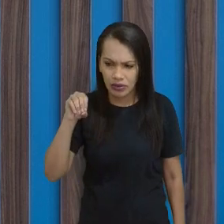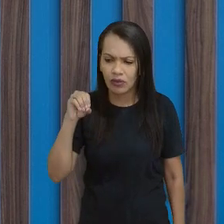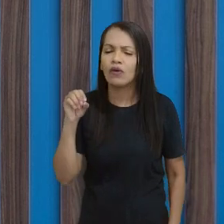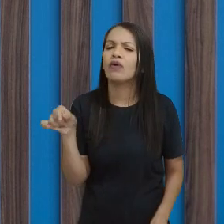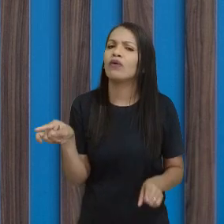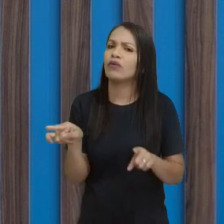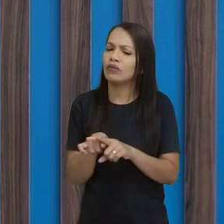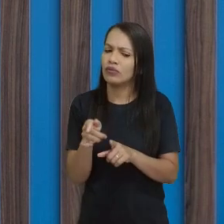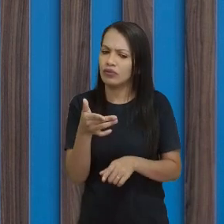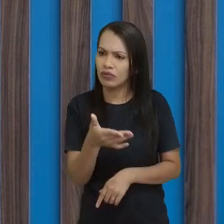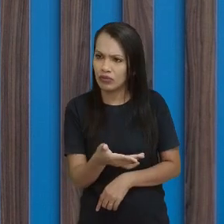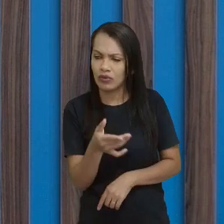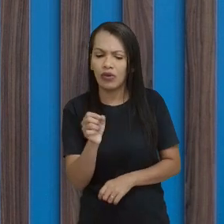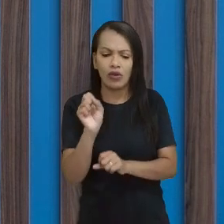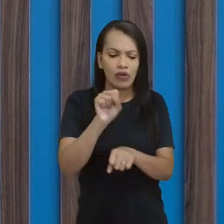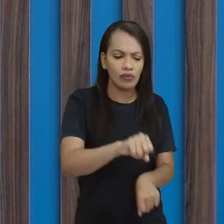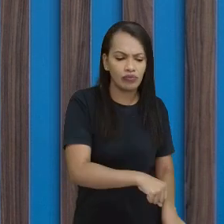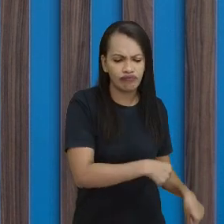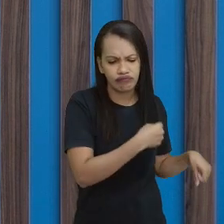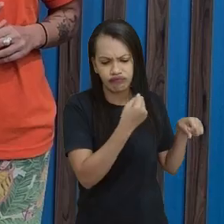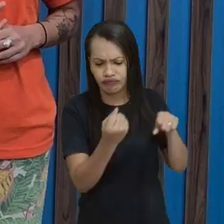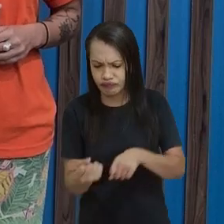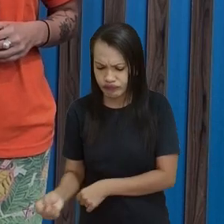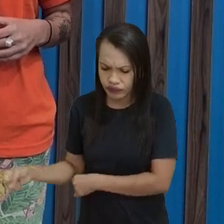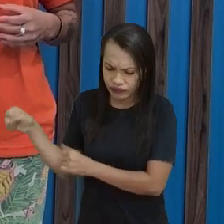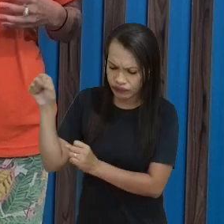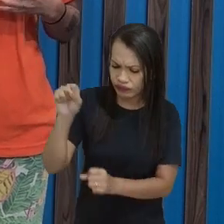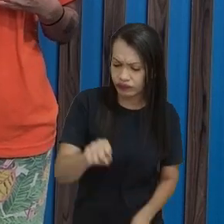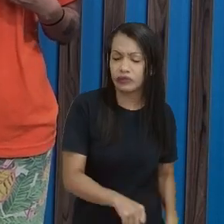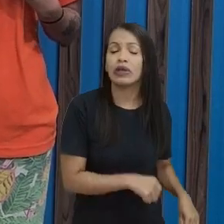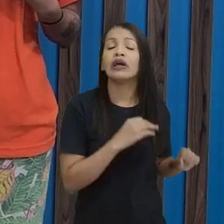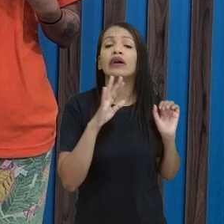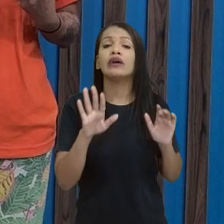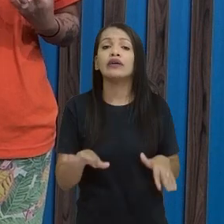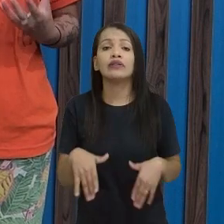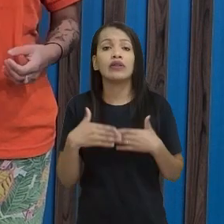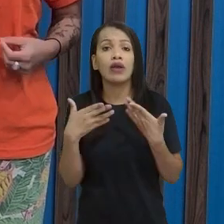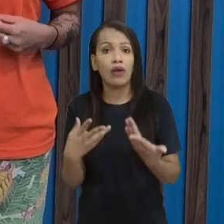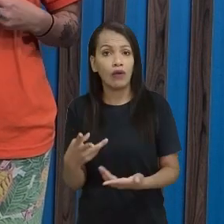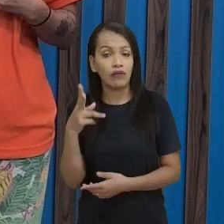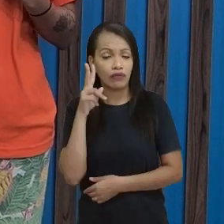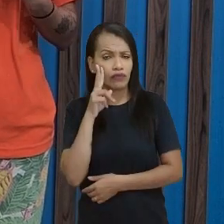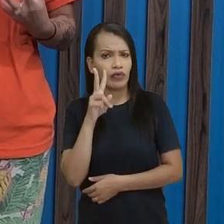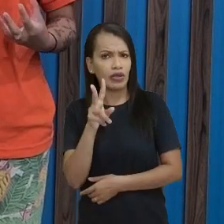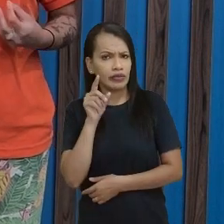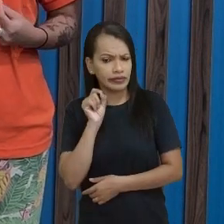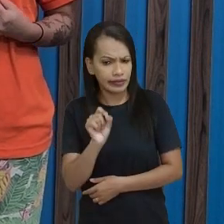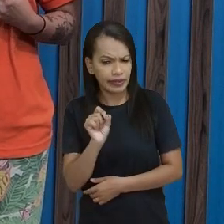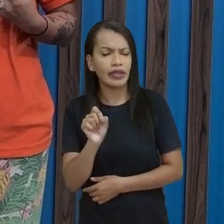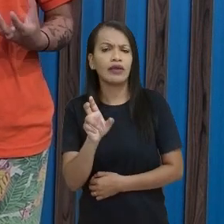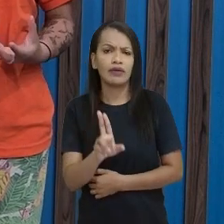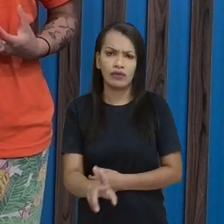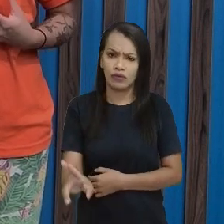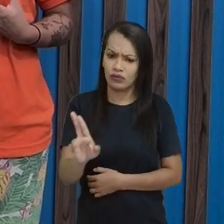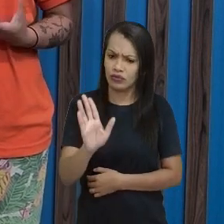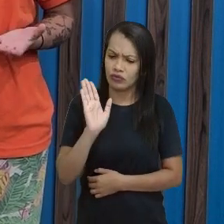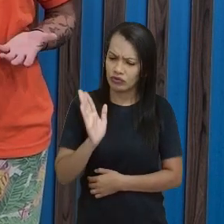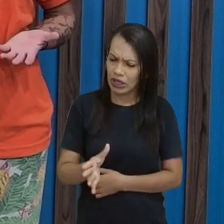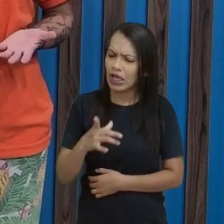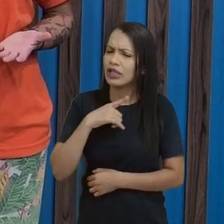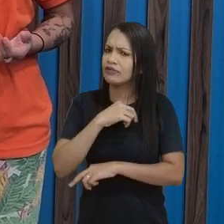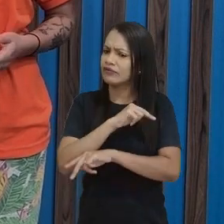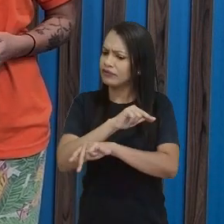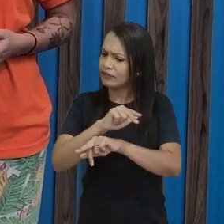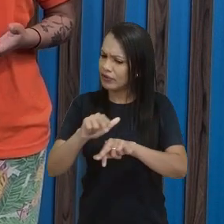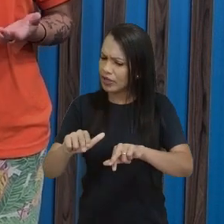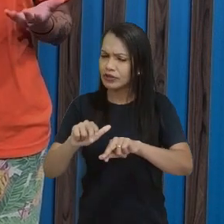através da questão aí dos remos, né. Então, veja que foi utilizado já para diversos